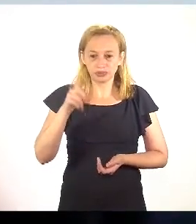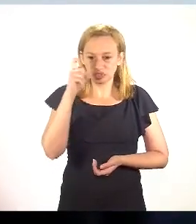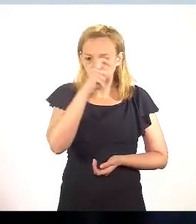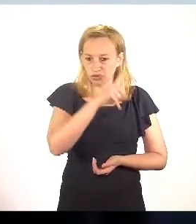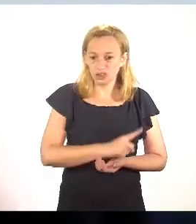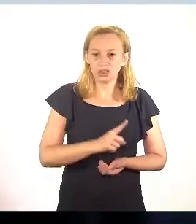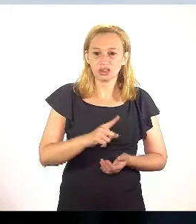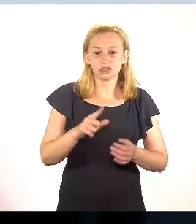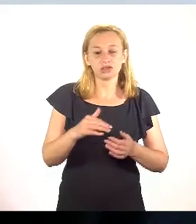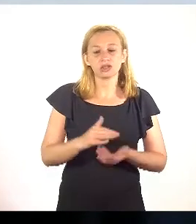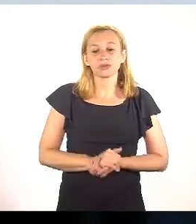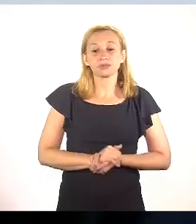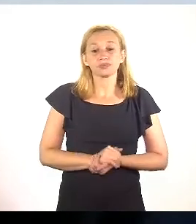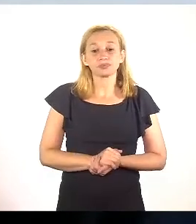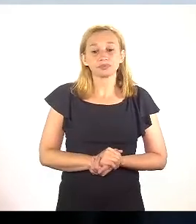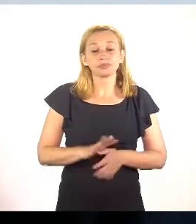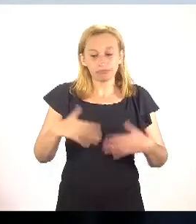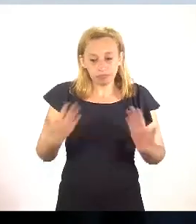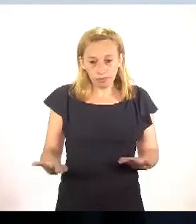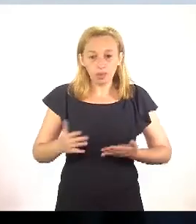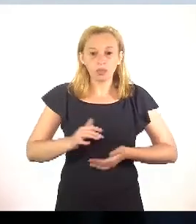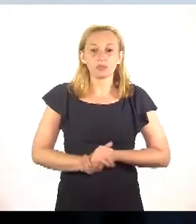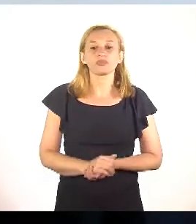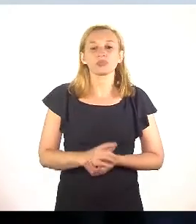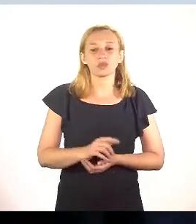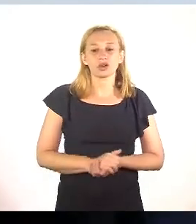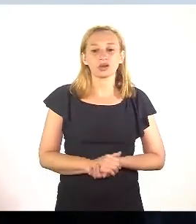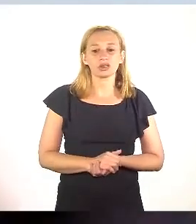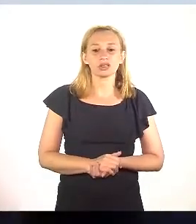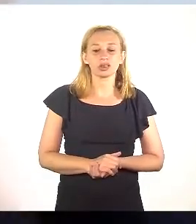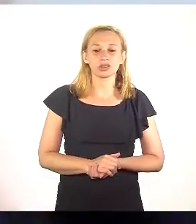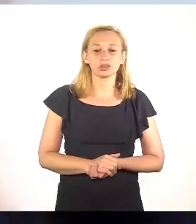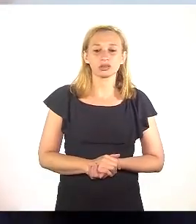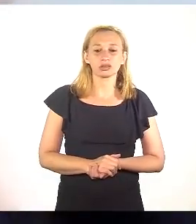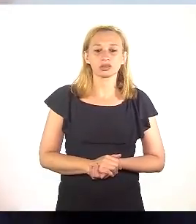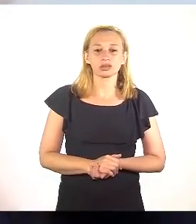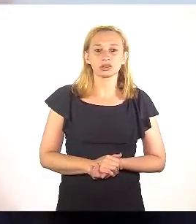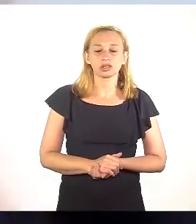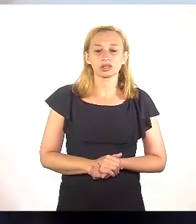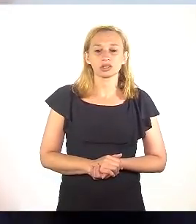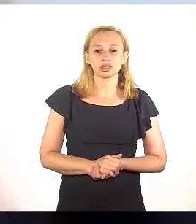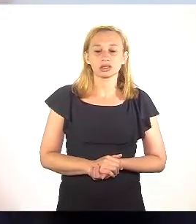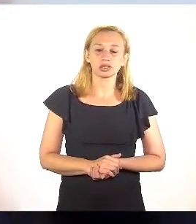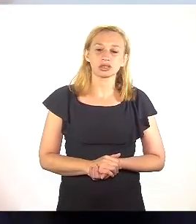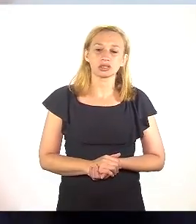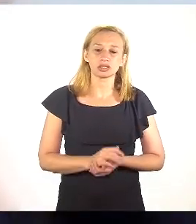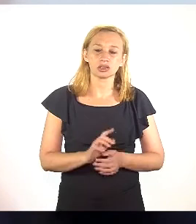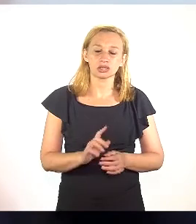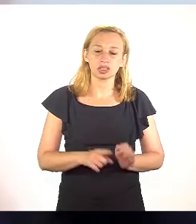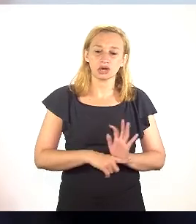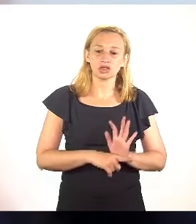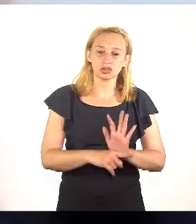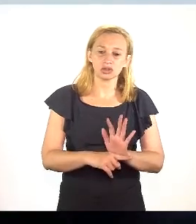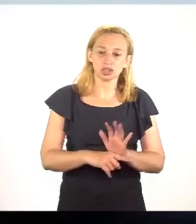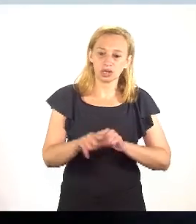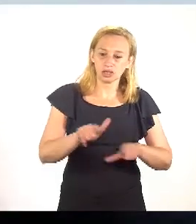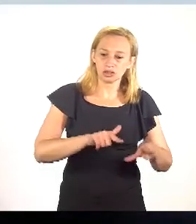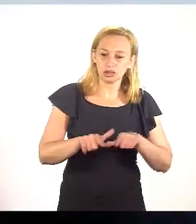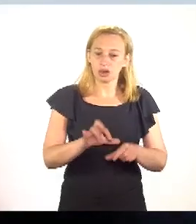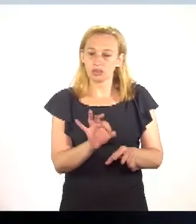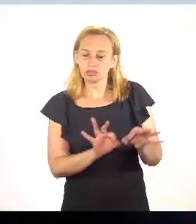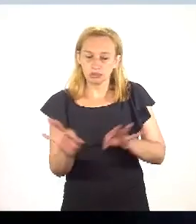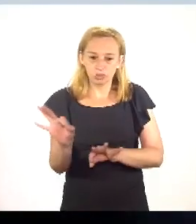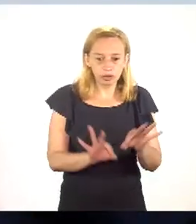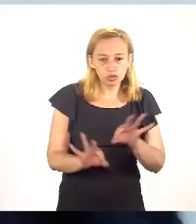que sofreu a intervenção. Então, a gente tinha o escopo, né, de tocar os